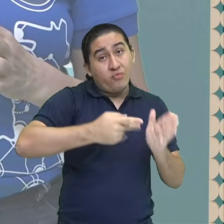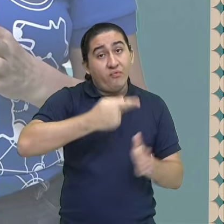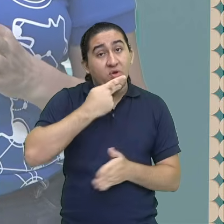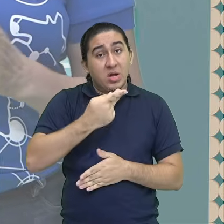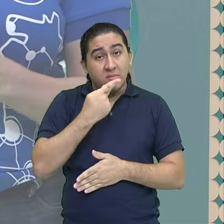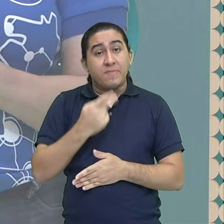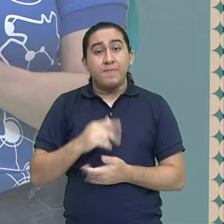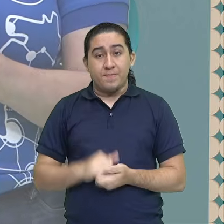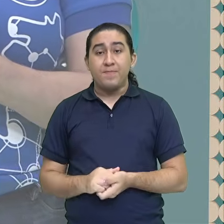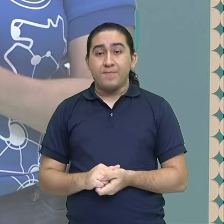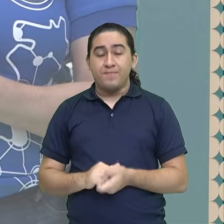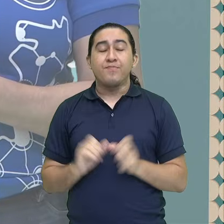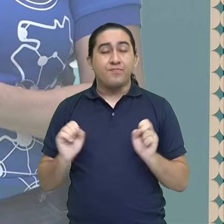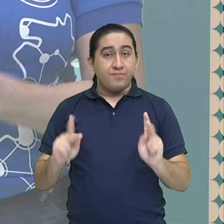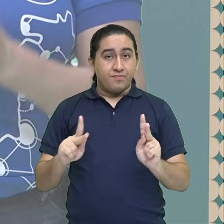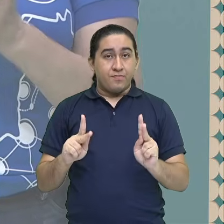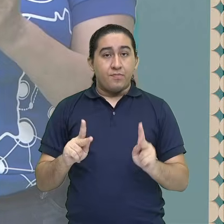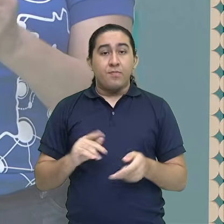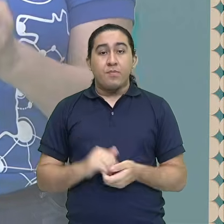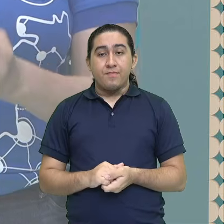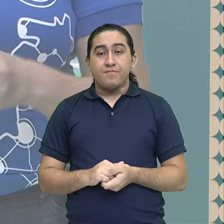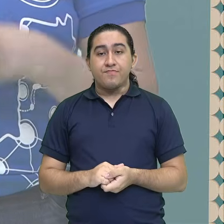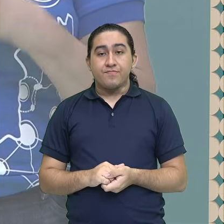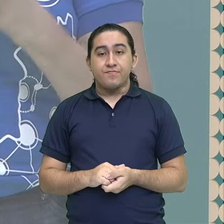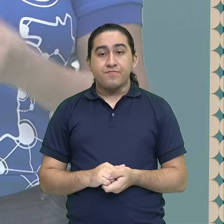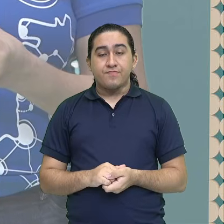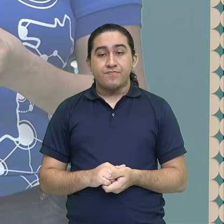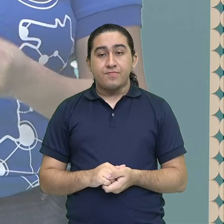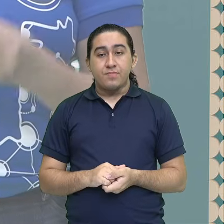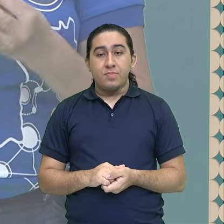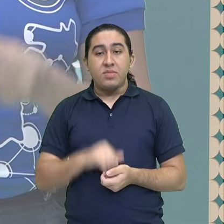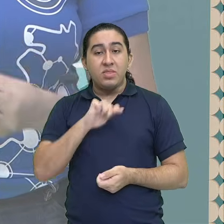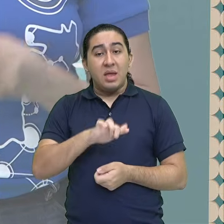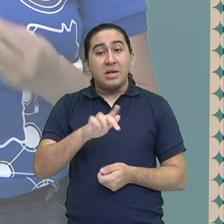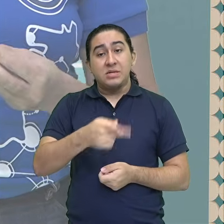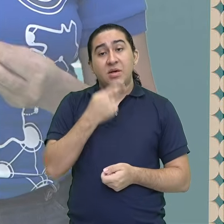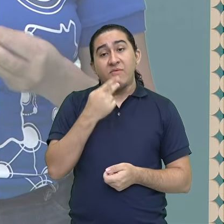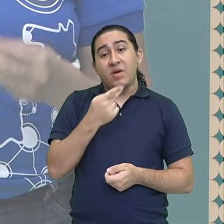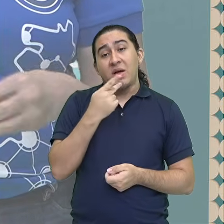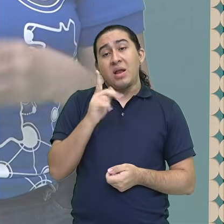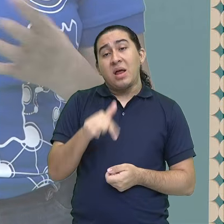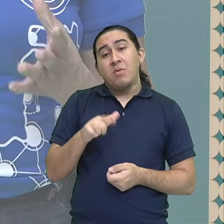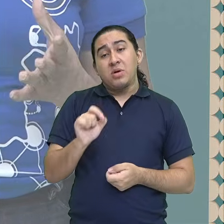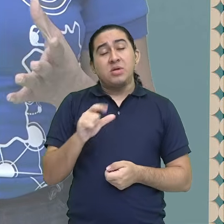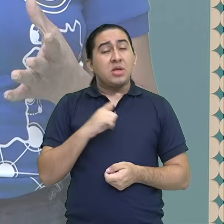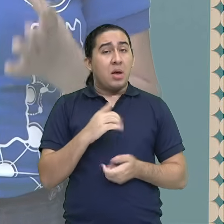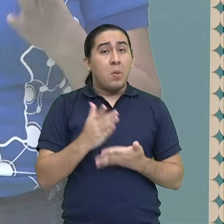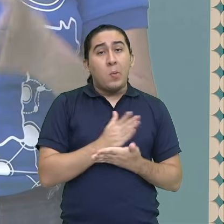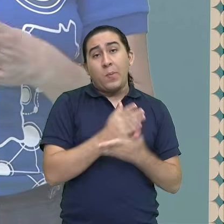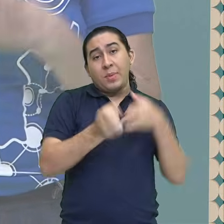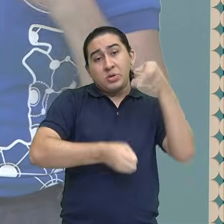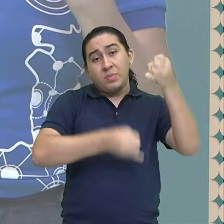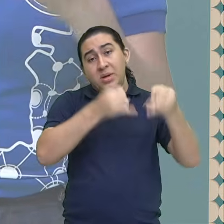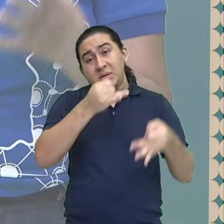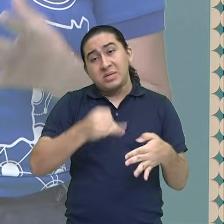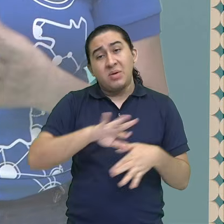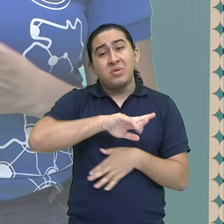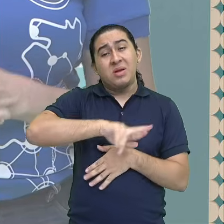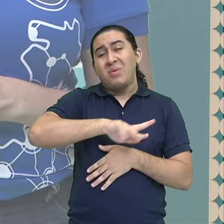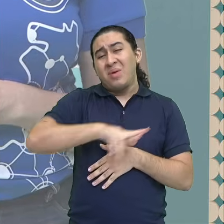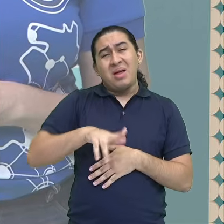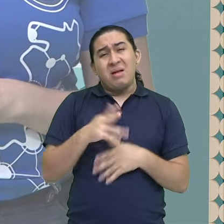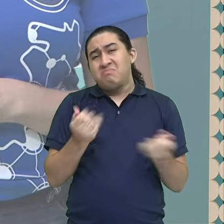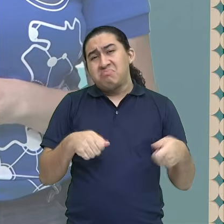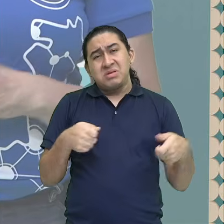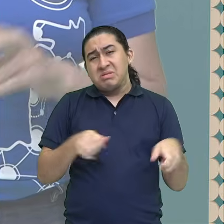todo. Compreenderam? Então, e nesta fala, ele vai dar uma explicação que não é tão